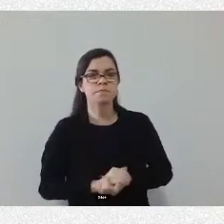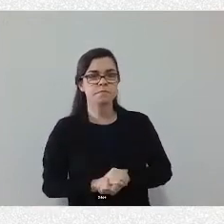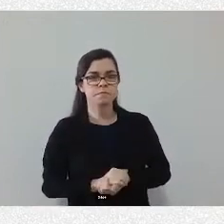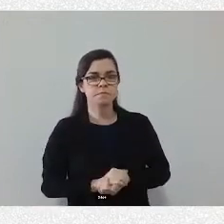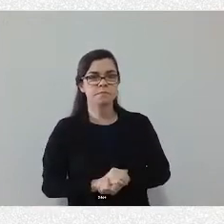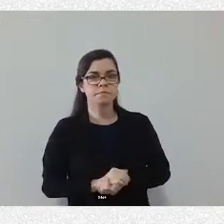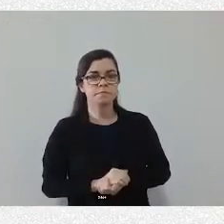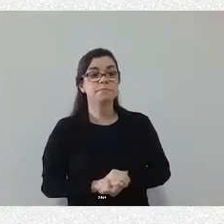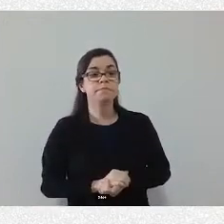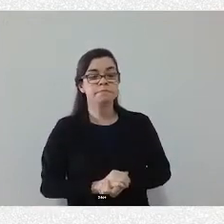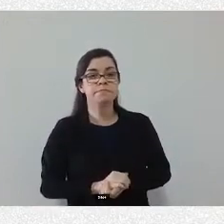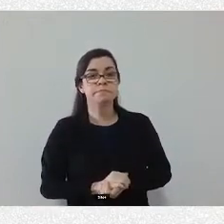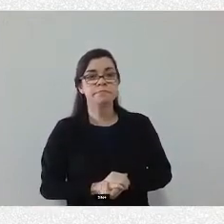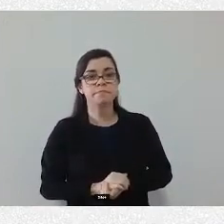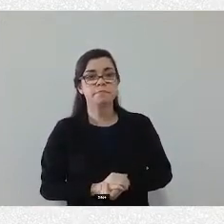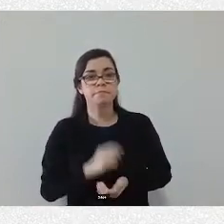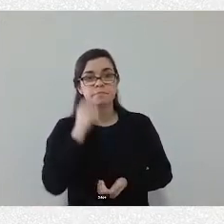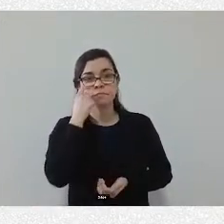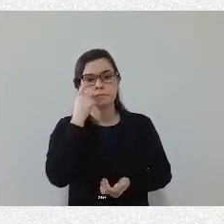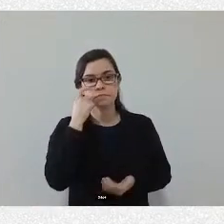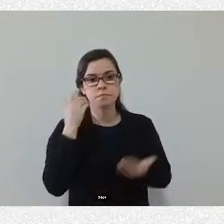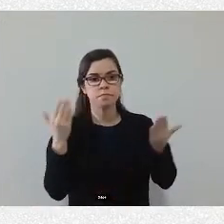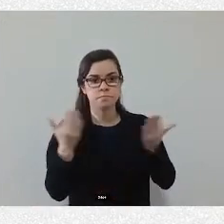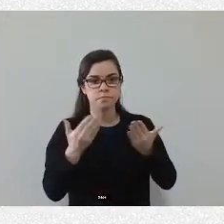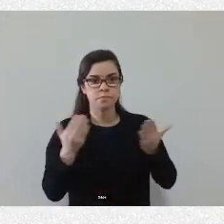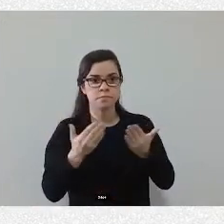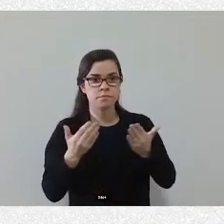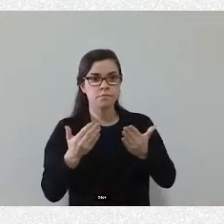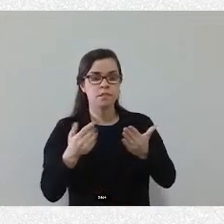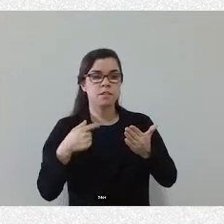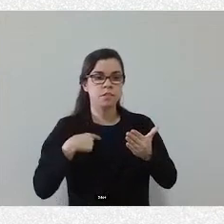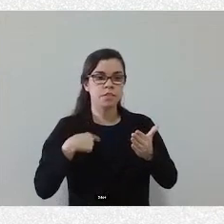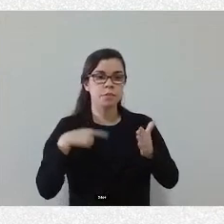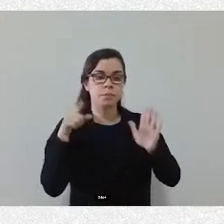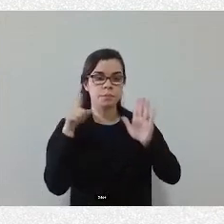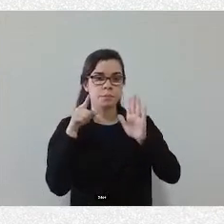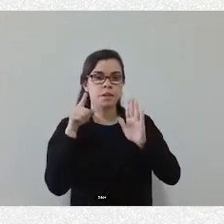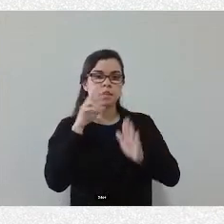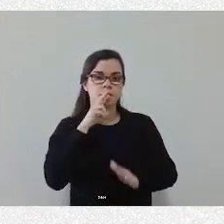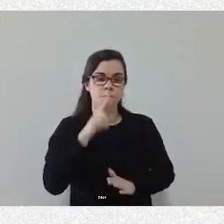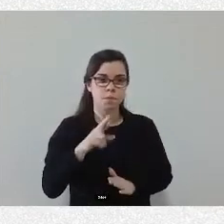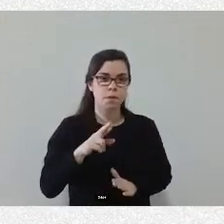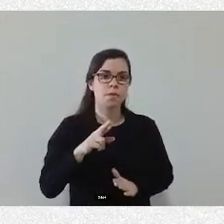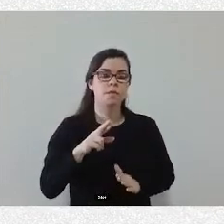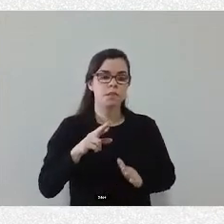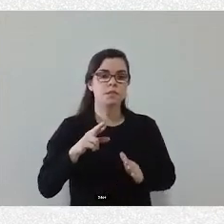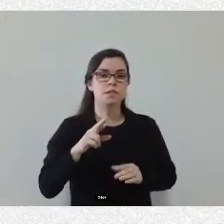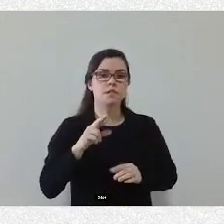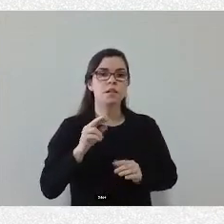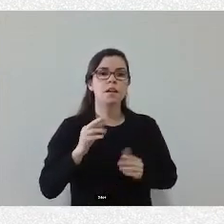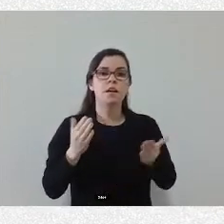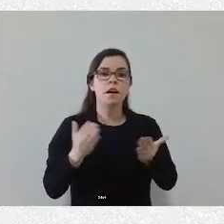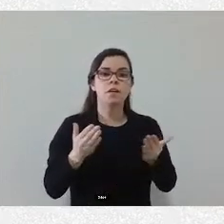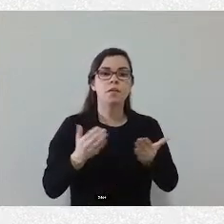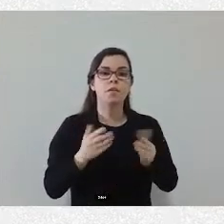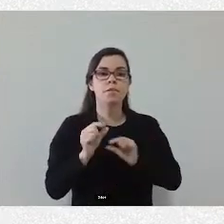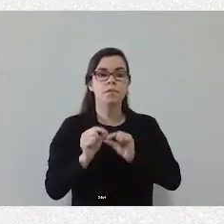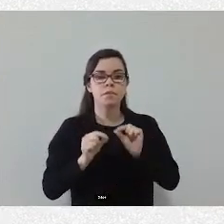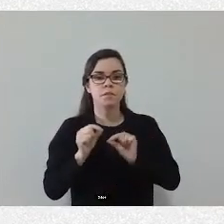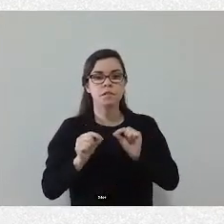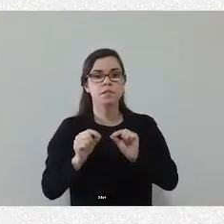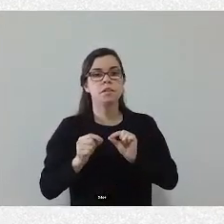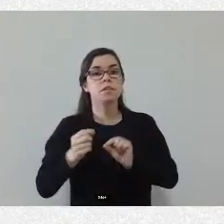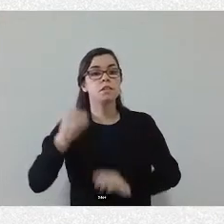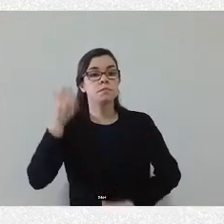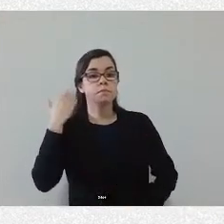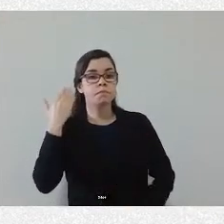Bom, respondendo a segunda parte da questão, eu acho que já faz parte da uma pesquisa foi realizada